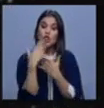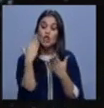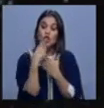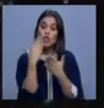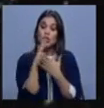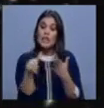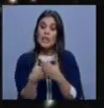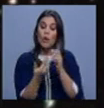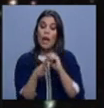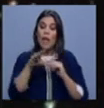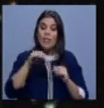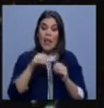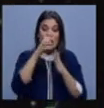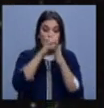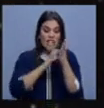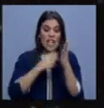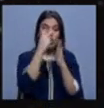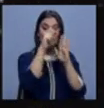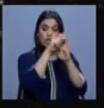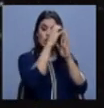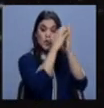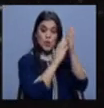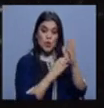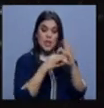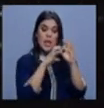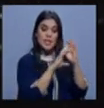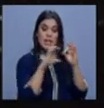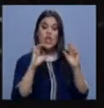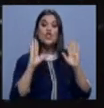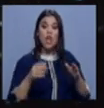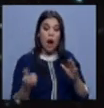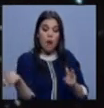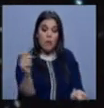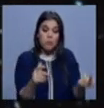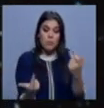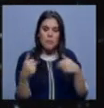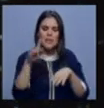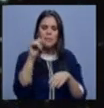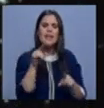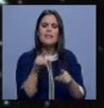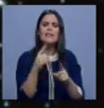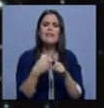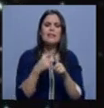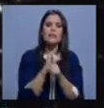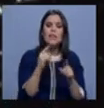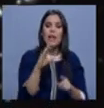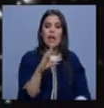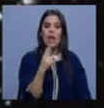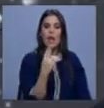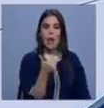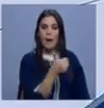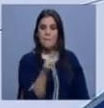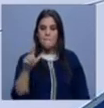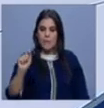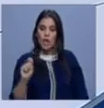a 10 artigos científicos. Este rastreio tem uma outra componente muito interessante. É quando o Hubble olhou em 2004 para